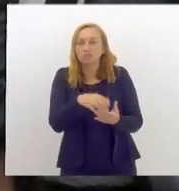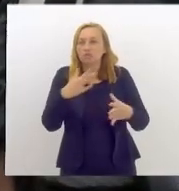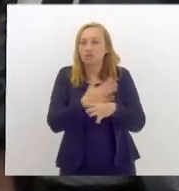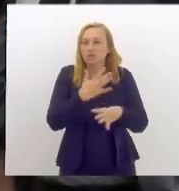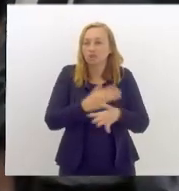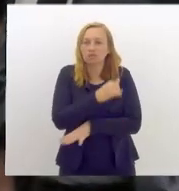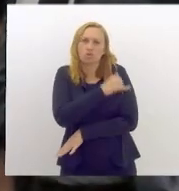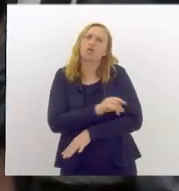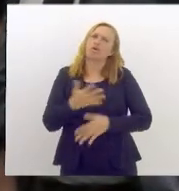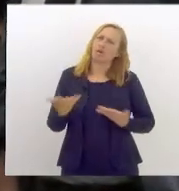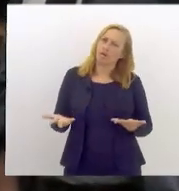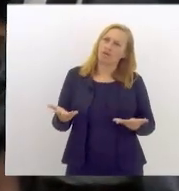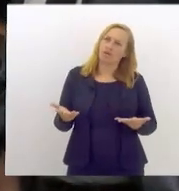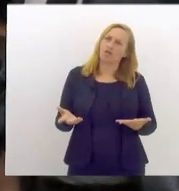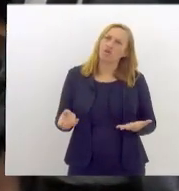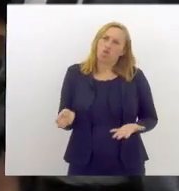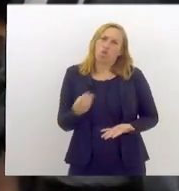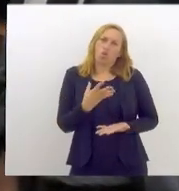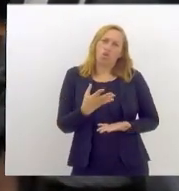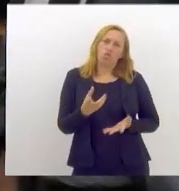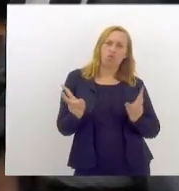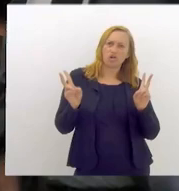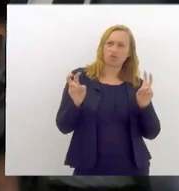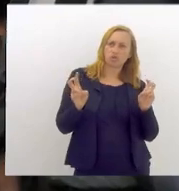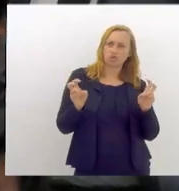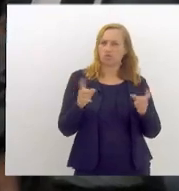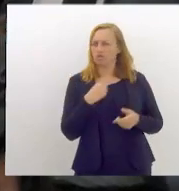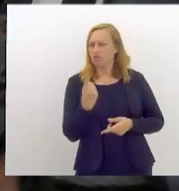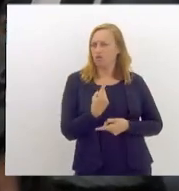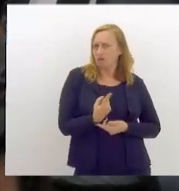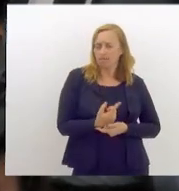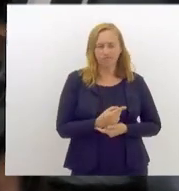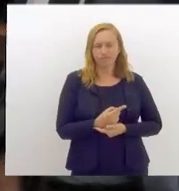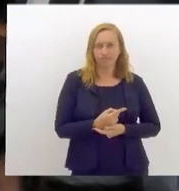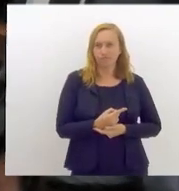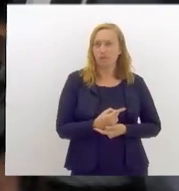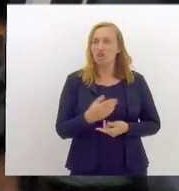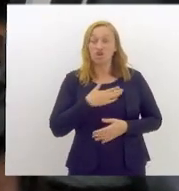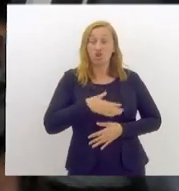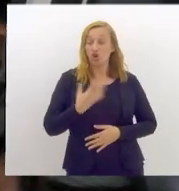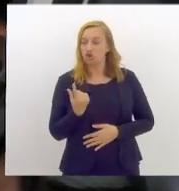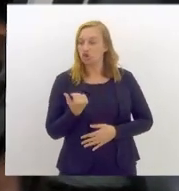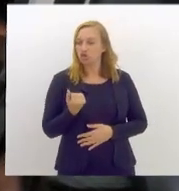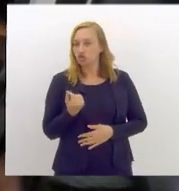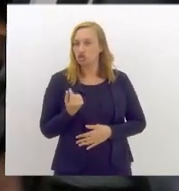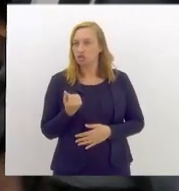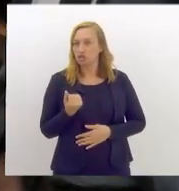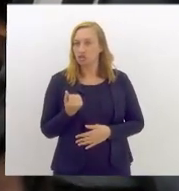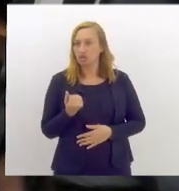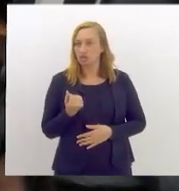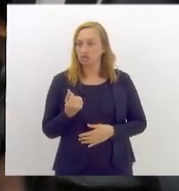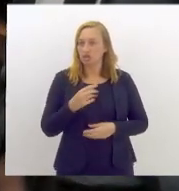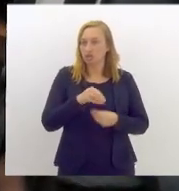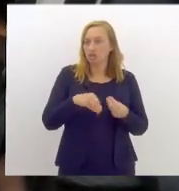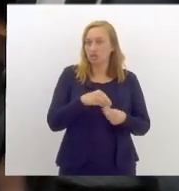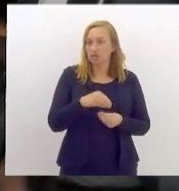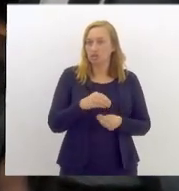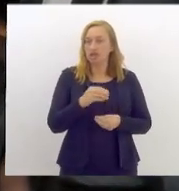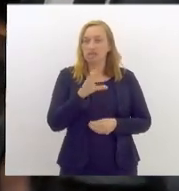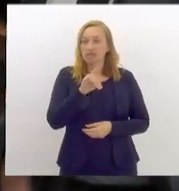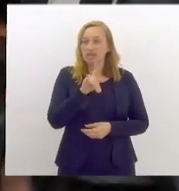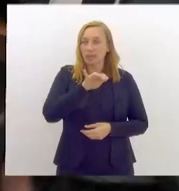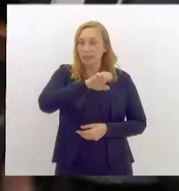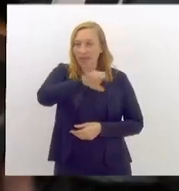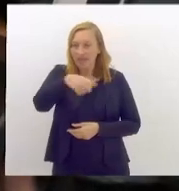Ora pois novidade nenhuma para Nenhum de Nós esse que gosta de dinheiro inclusive tá envolvido no escândalo da se